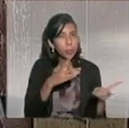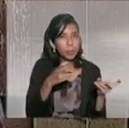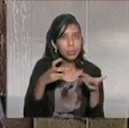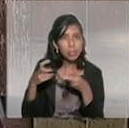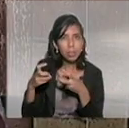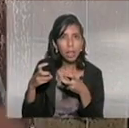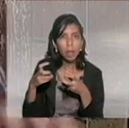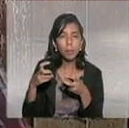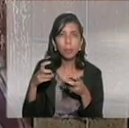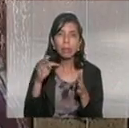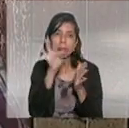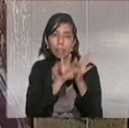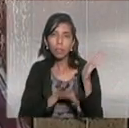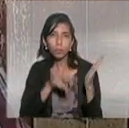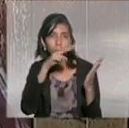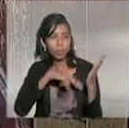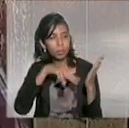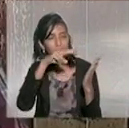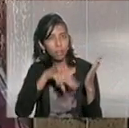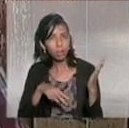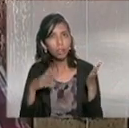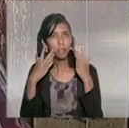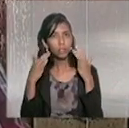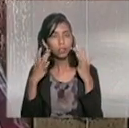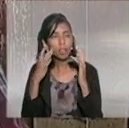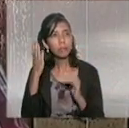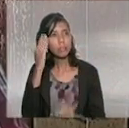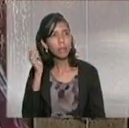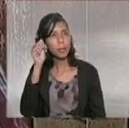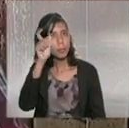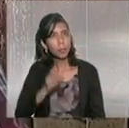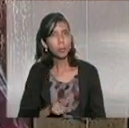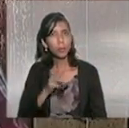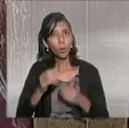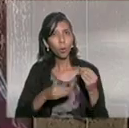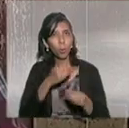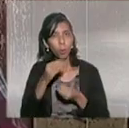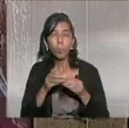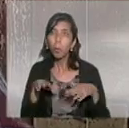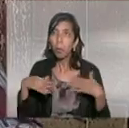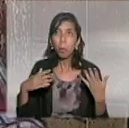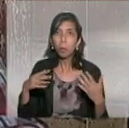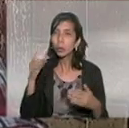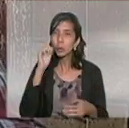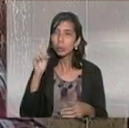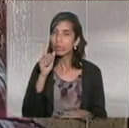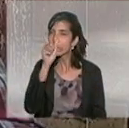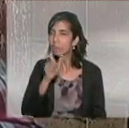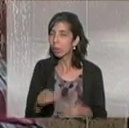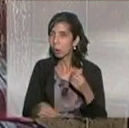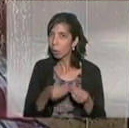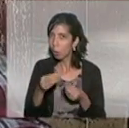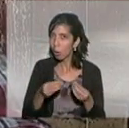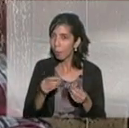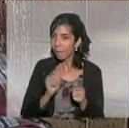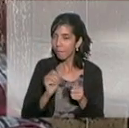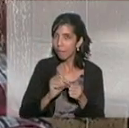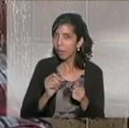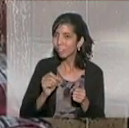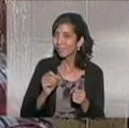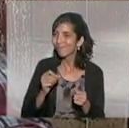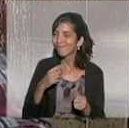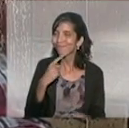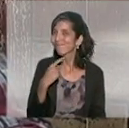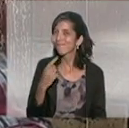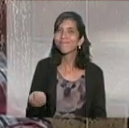intuição. Eu leio a peça, eu já sei mais ou menos como é que aquele personagem é. Ou se eu não sei como o personagem é, eu nem aceito fazer,